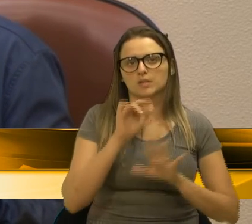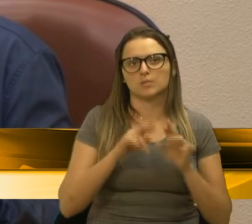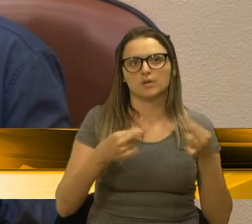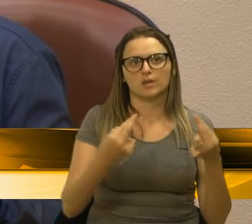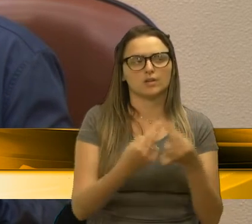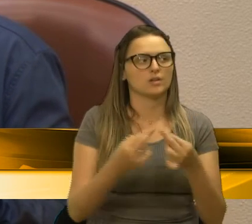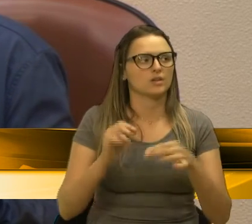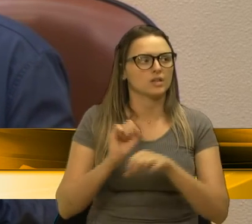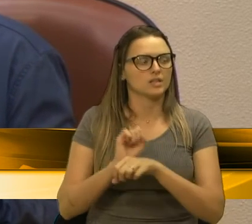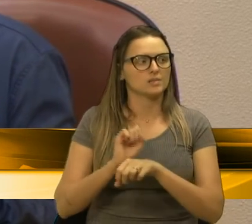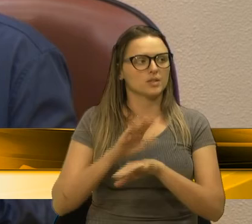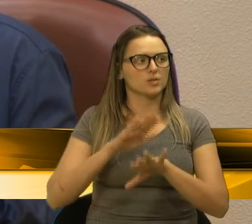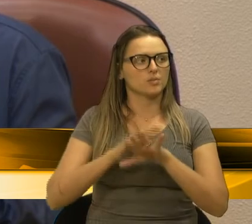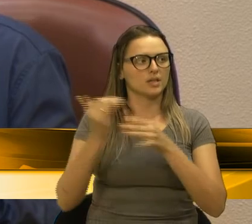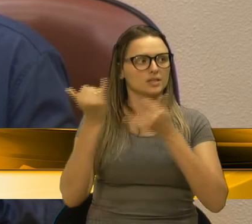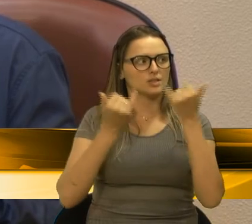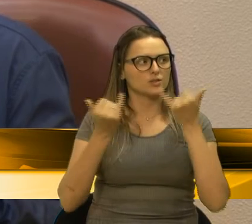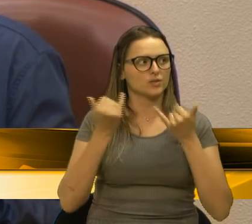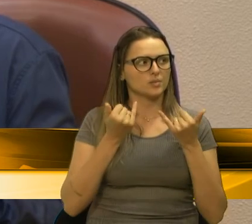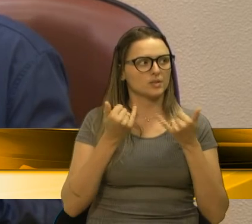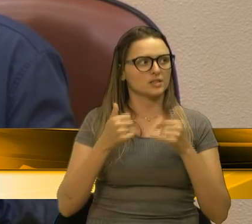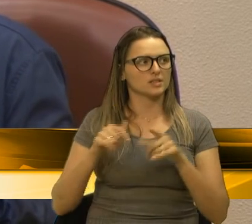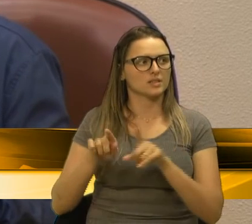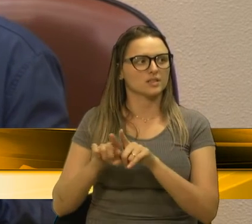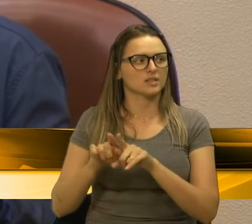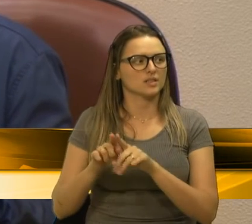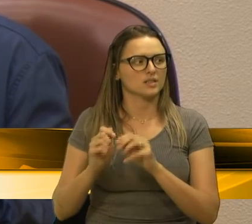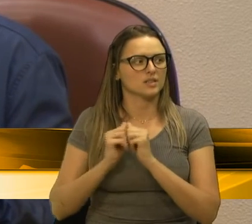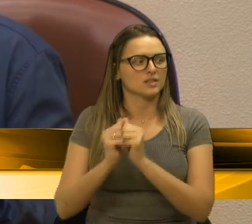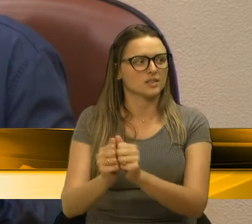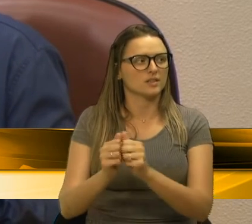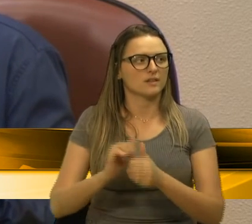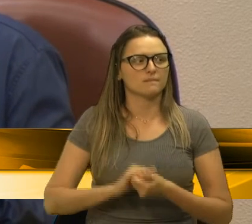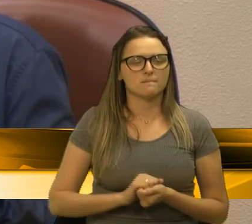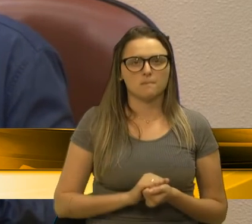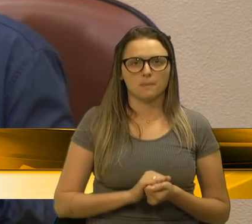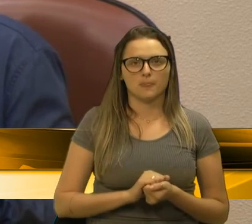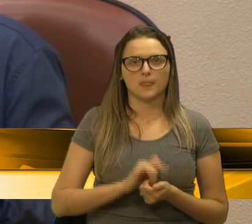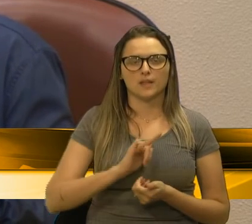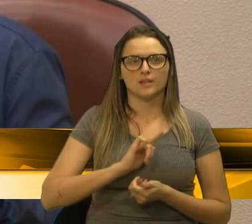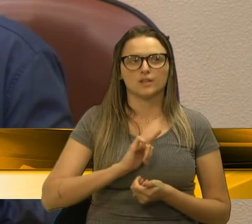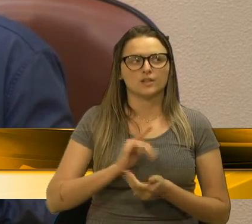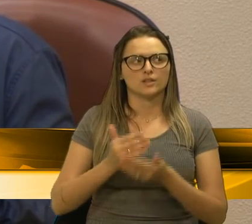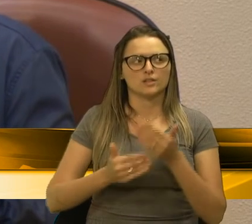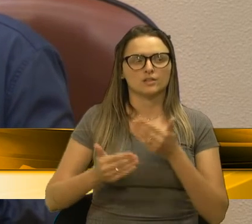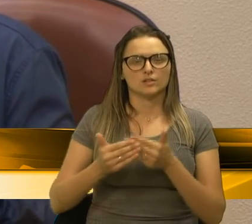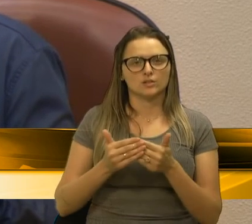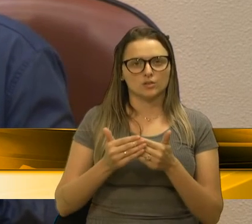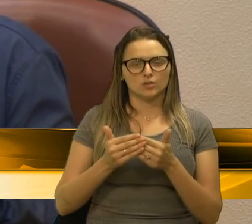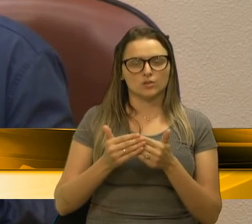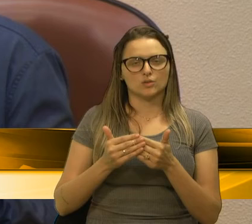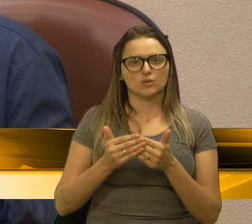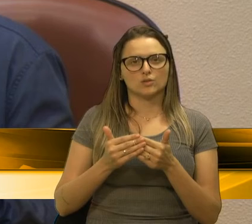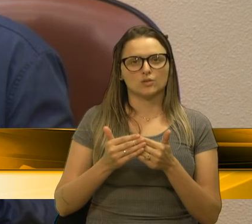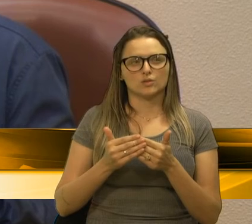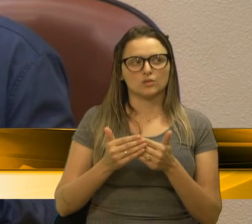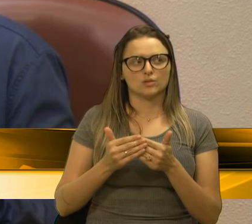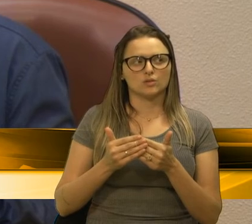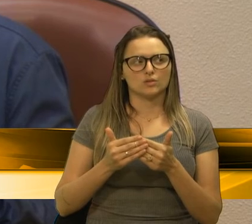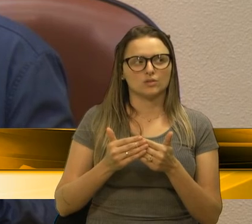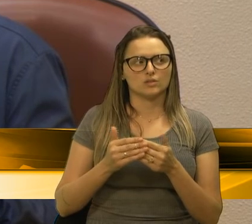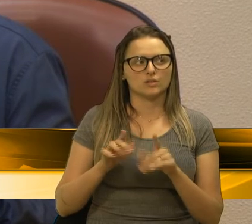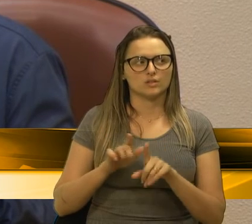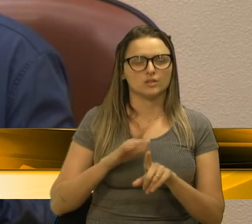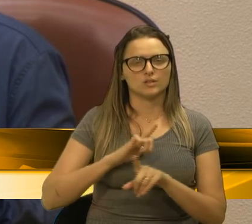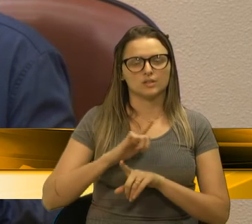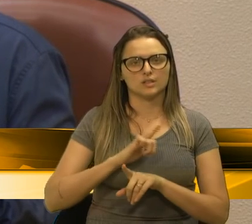sessão, aguardando mais alguns minutos para ver se irão comparecer as oitivas hoje. Então, até eu pediria para, já em respeito à imprensa e a